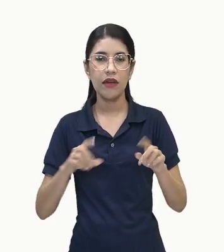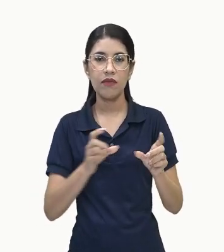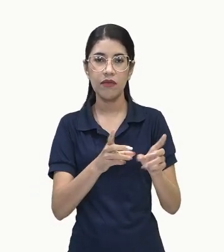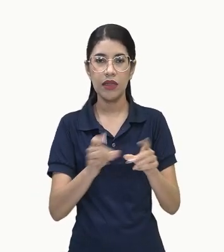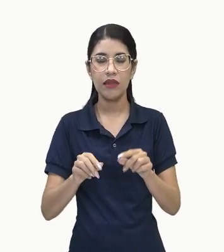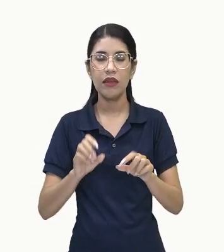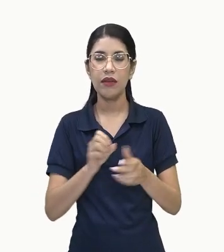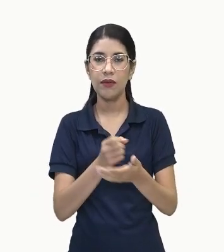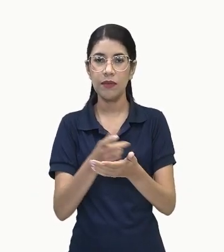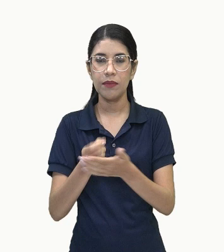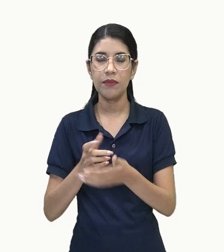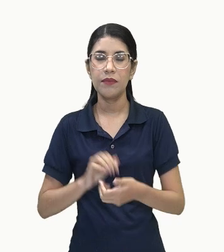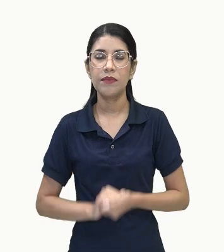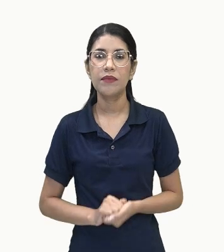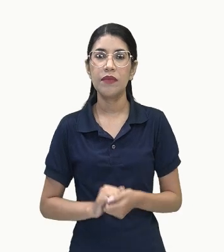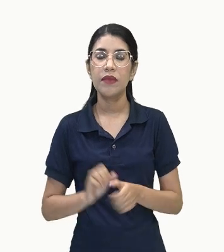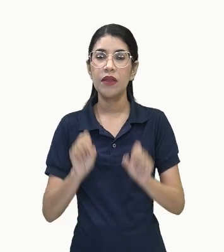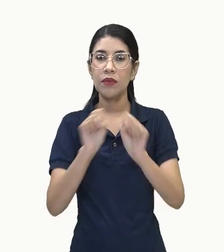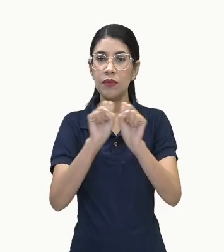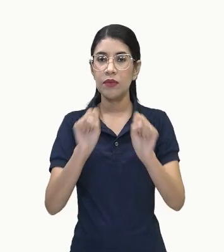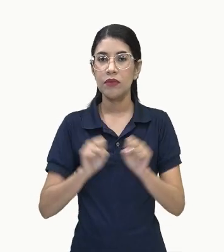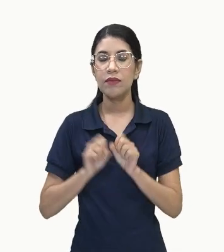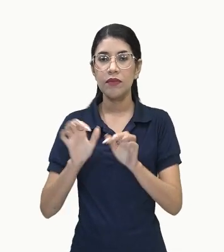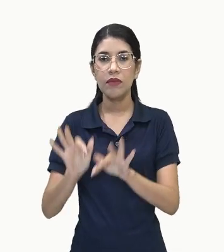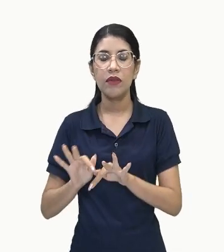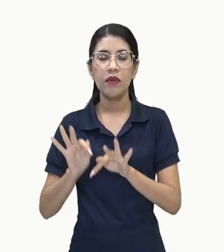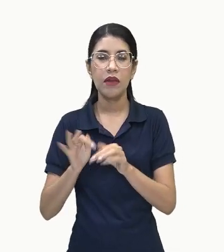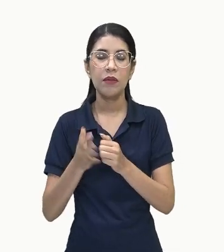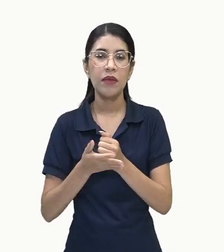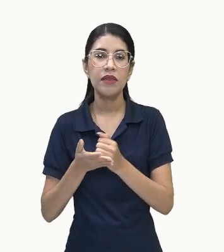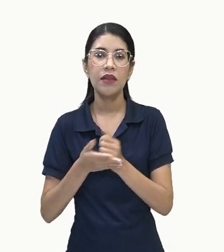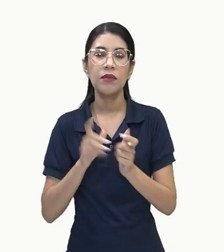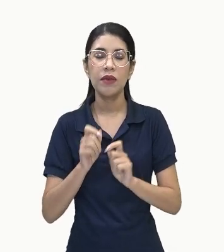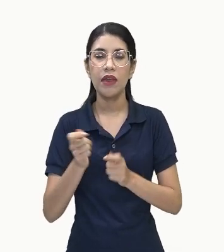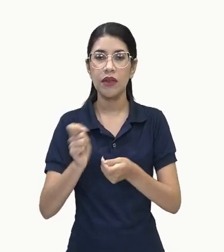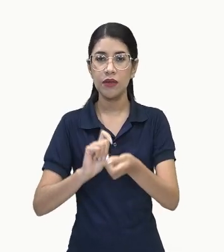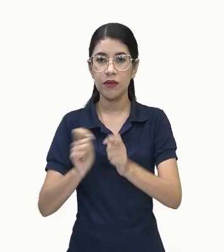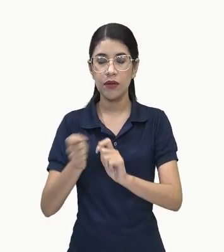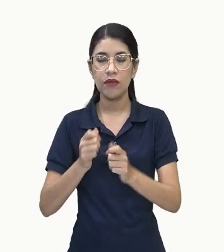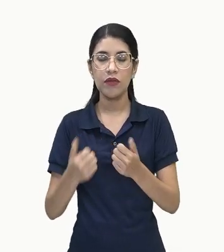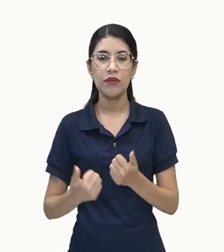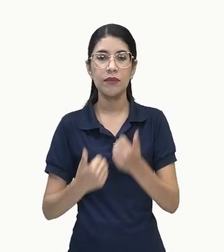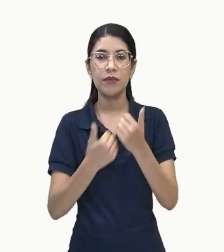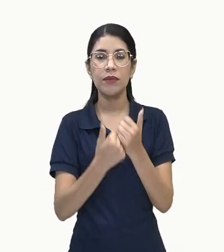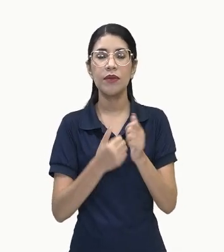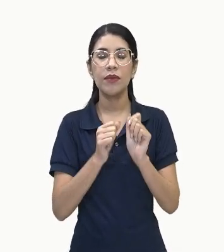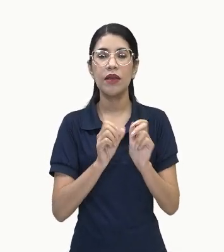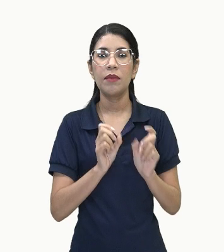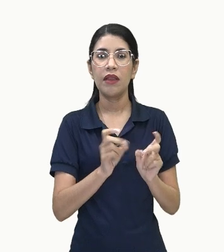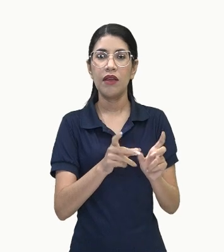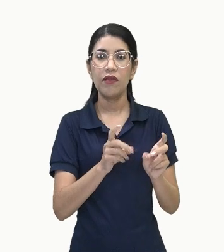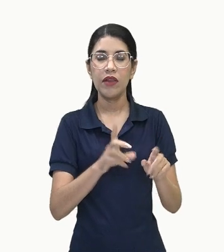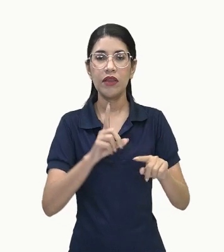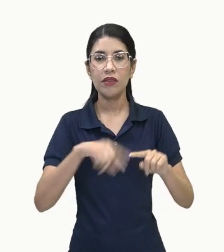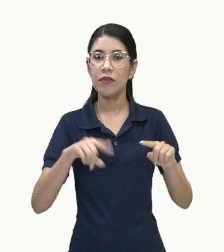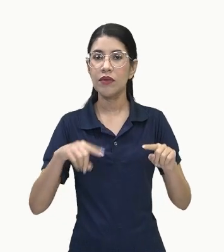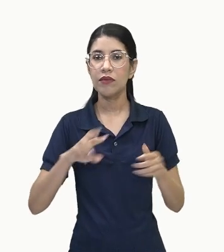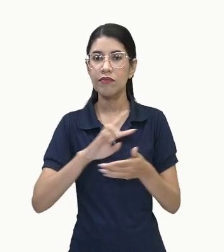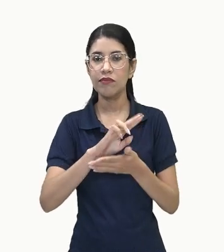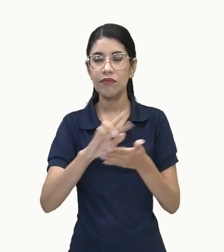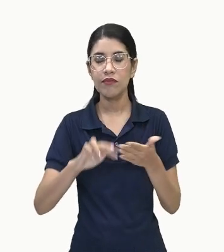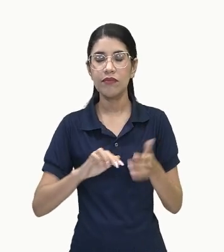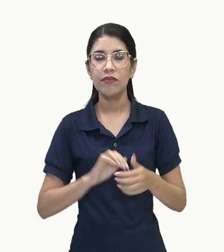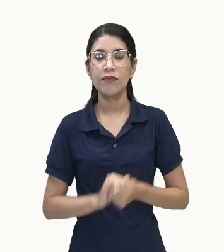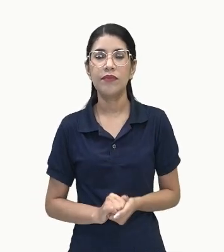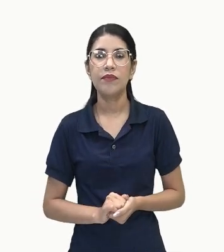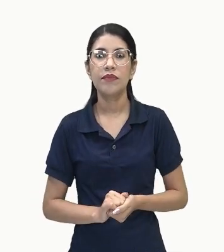gente. O sistema feudal, que se baseava em trocas, foi substituído pela comercialização dos produtos. Mais